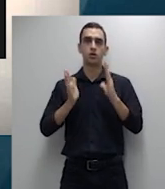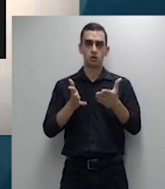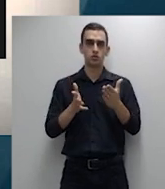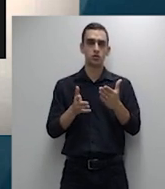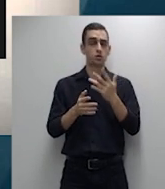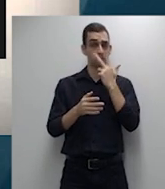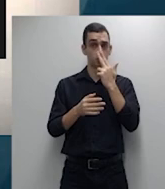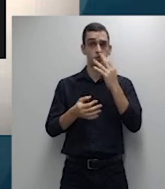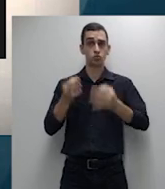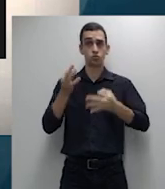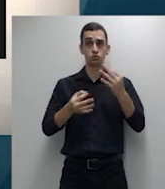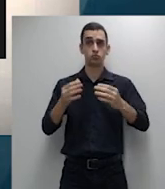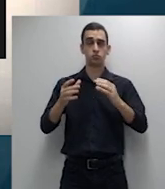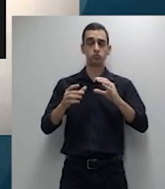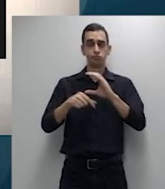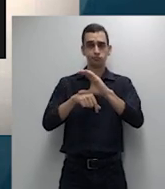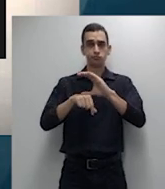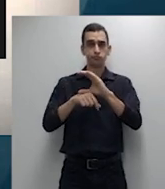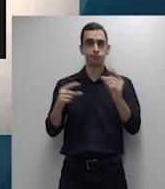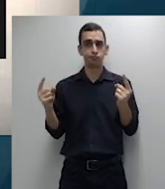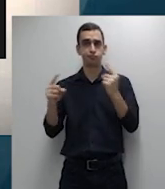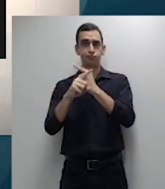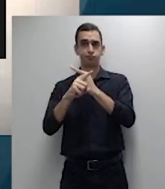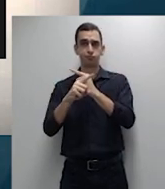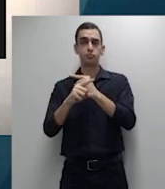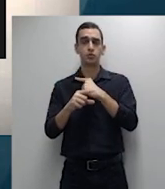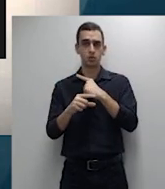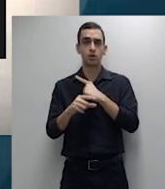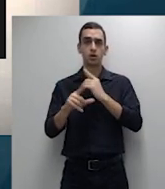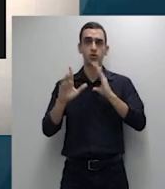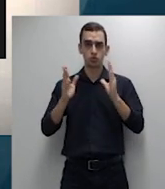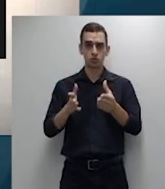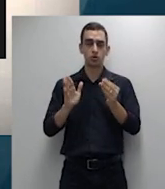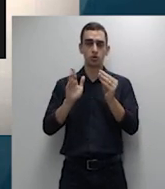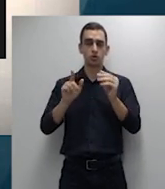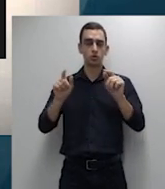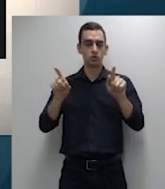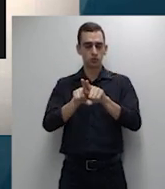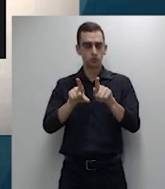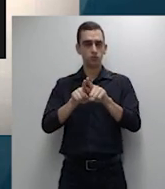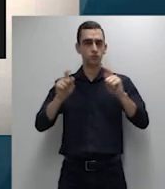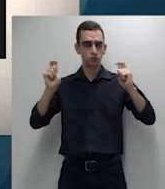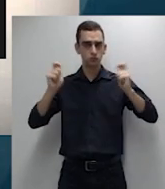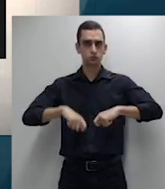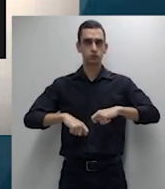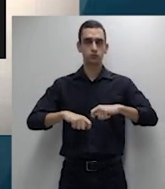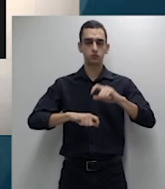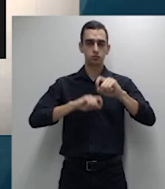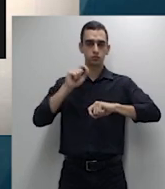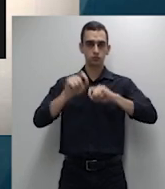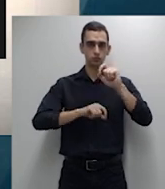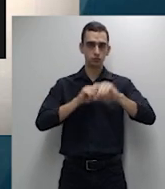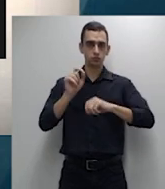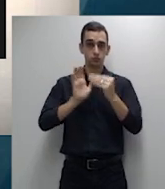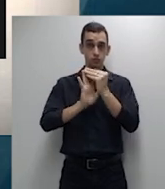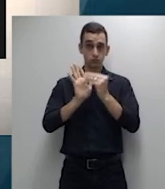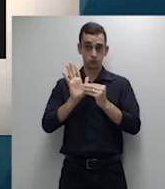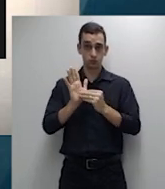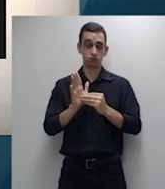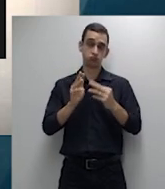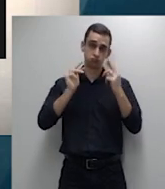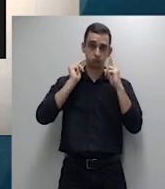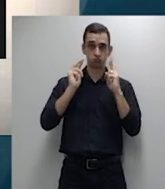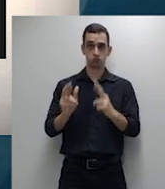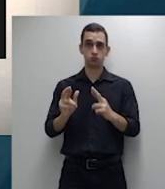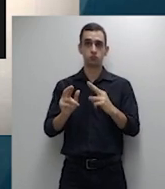inconstitucional em razão de incompetência Legislativa nada disse a respeito de